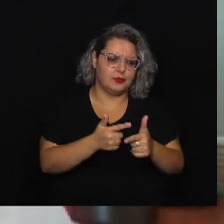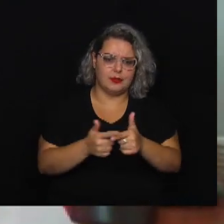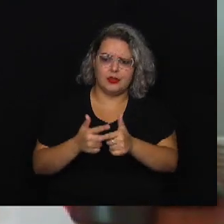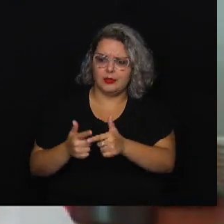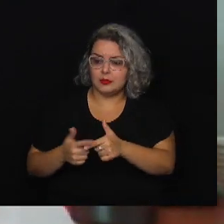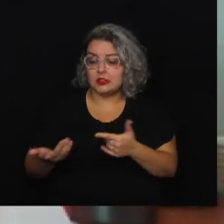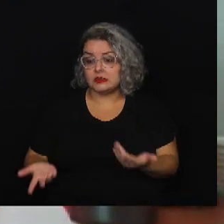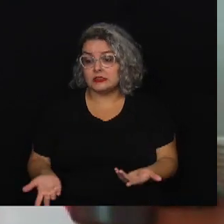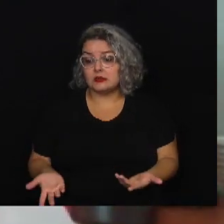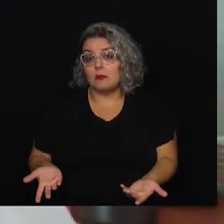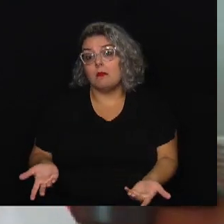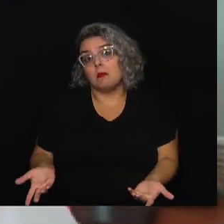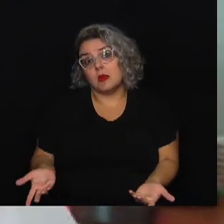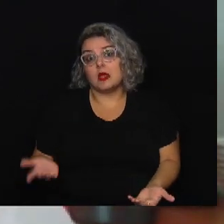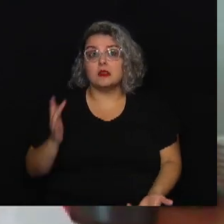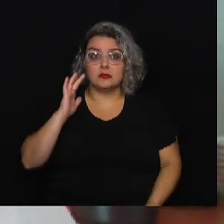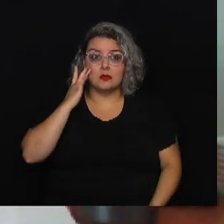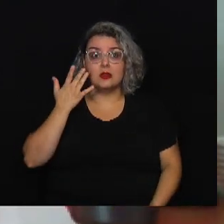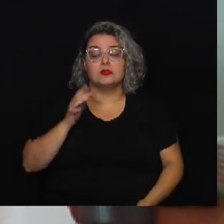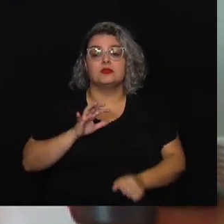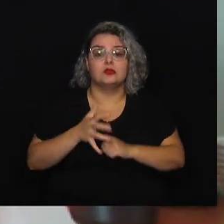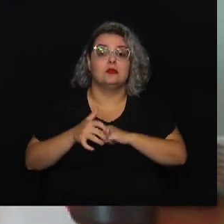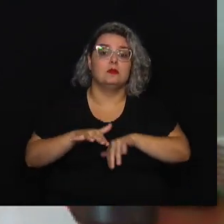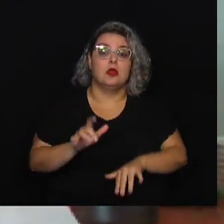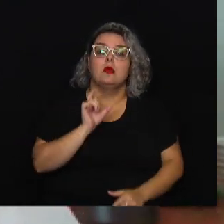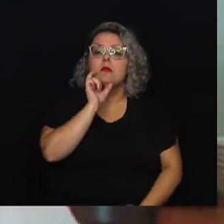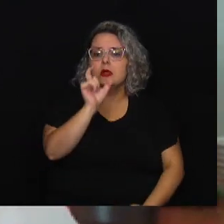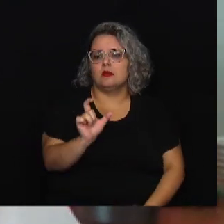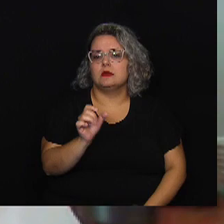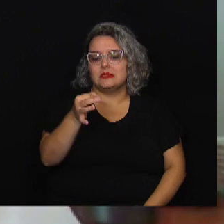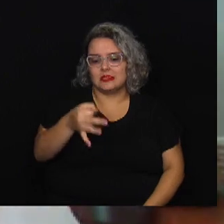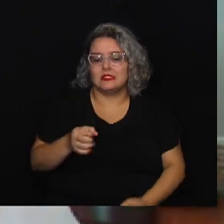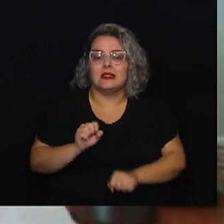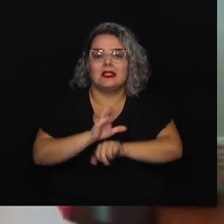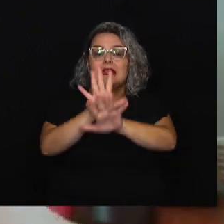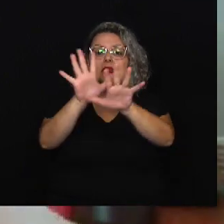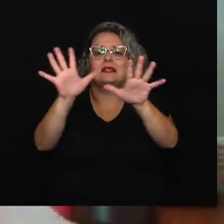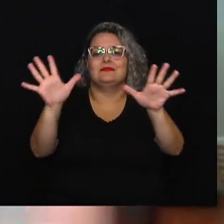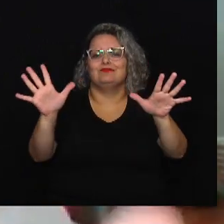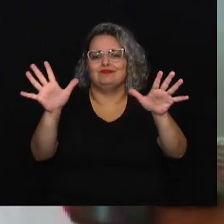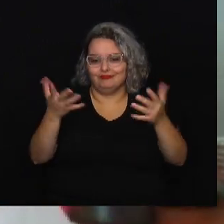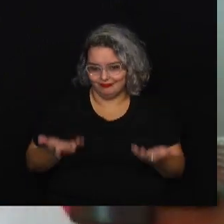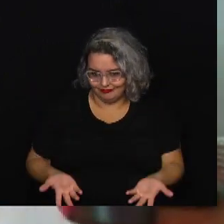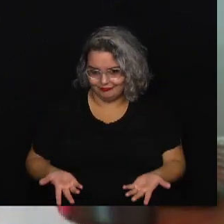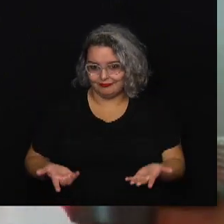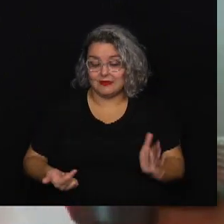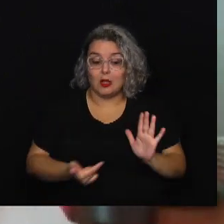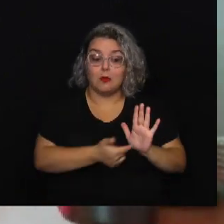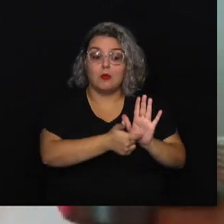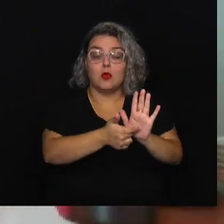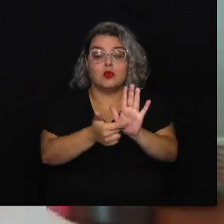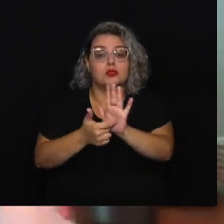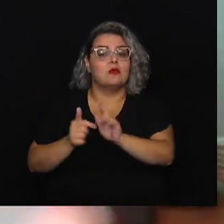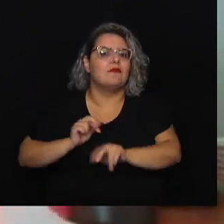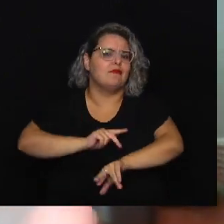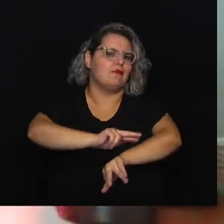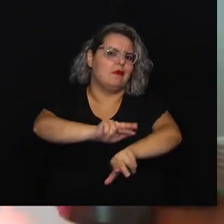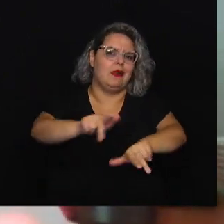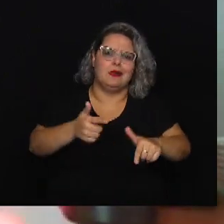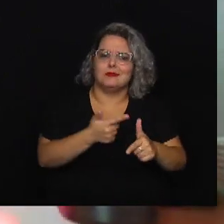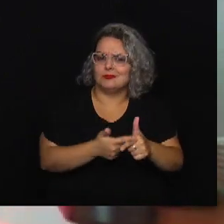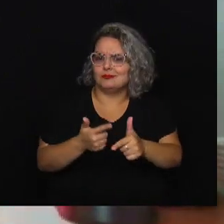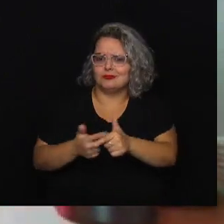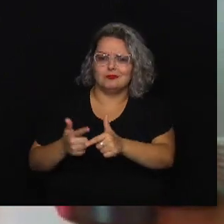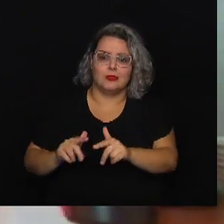eu acho que a pandemia, você usou a palavra certa, ela escancarou, né, então ela revelou muitos problemas que a escola